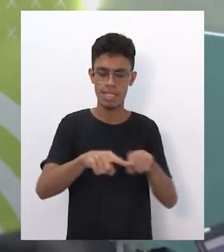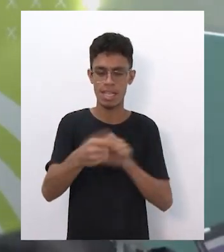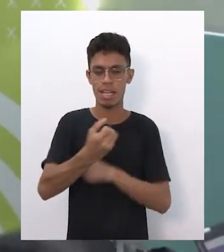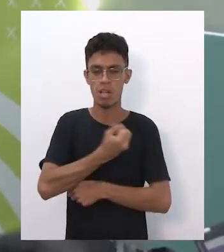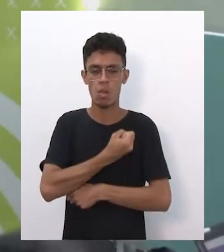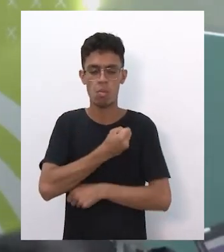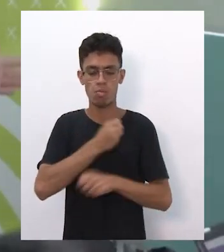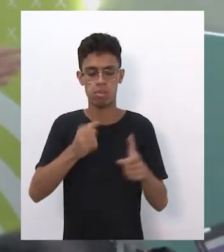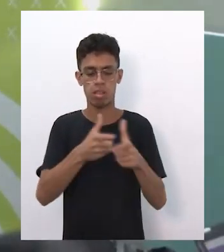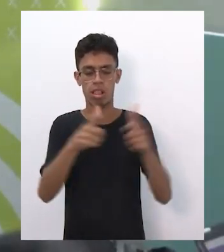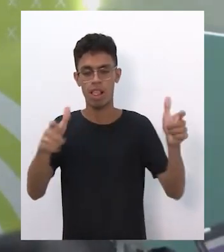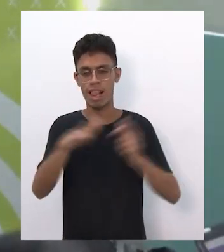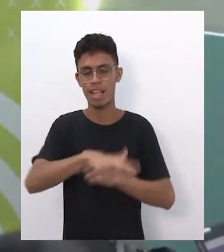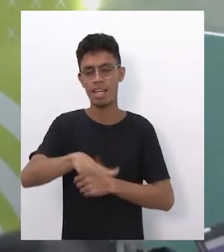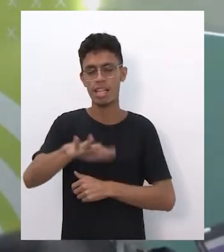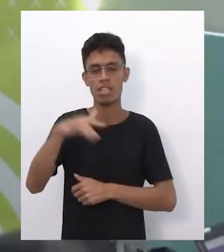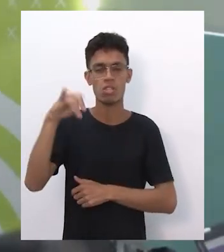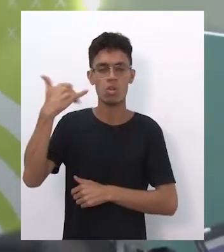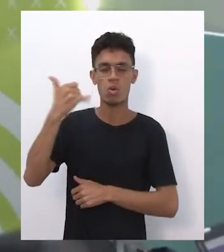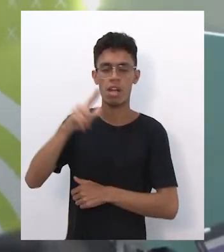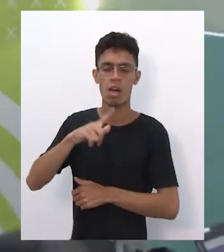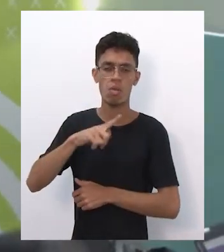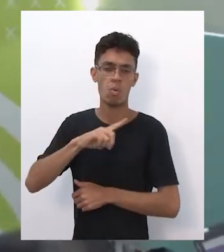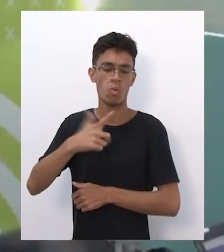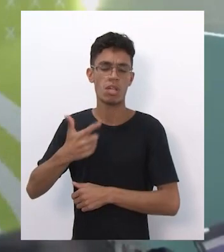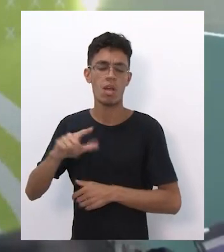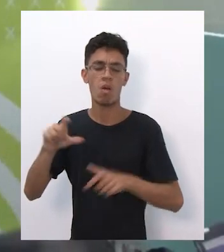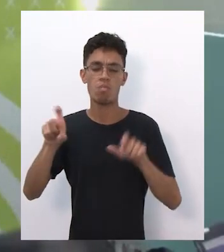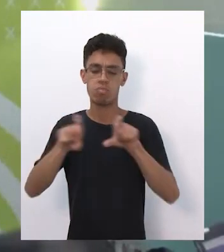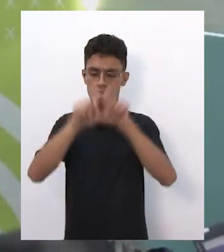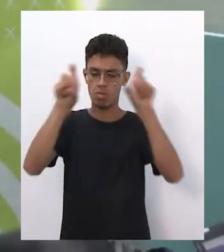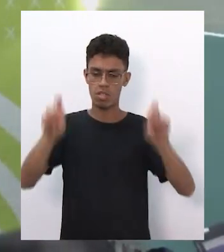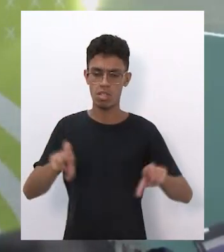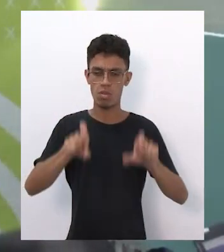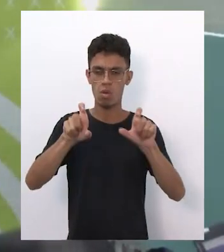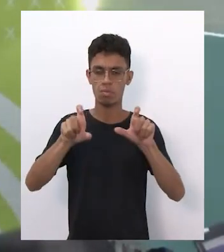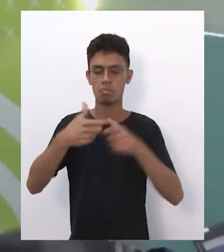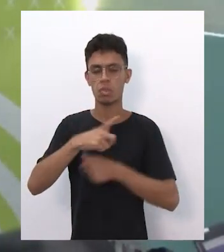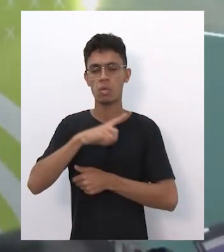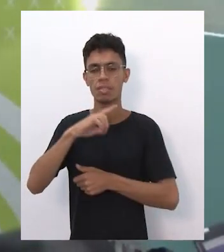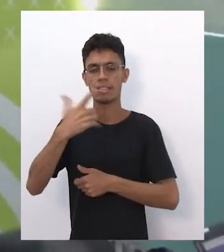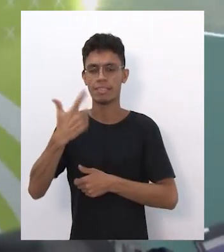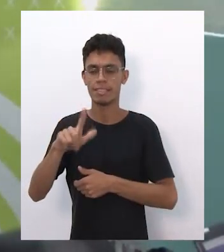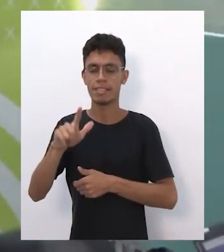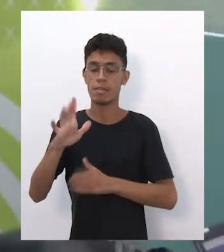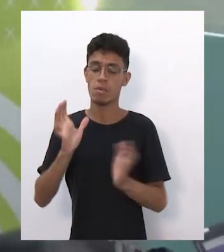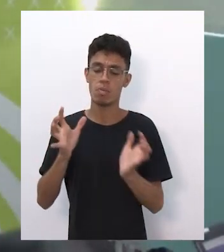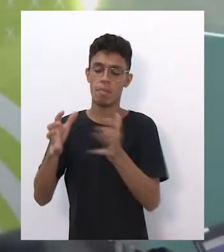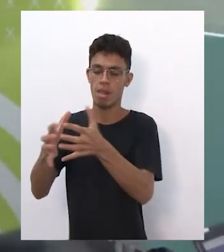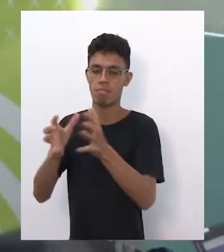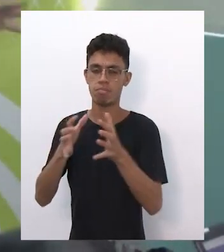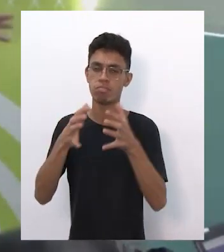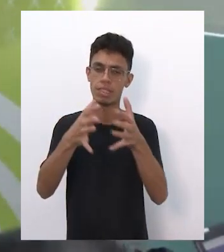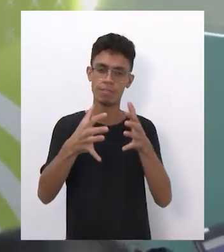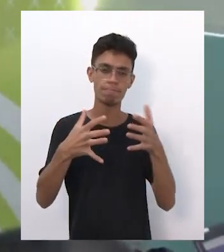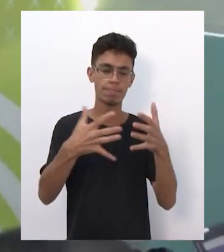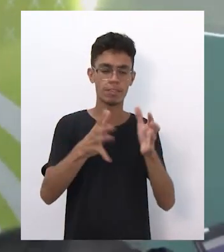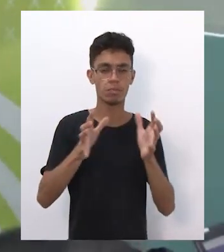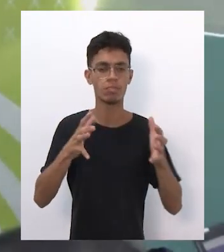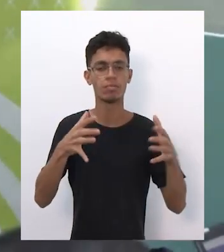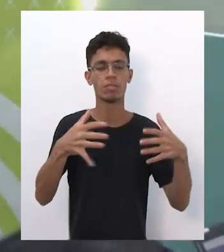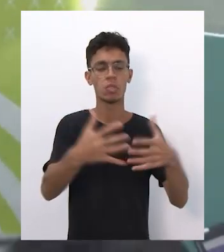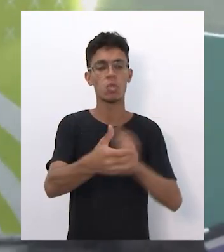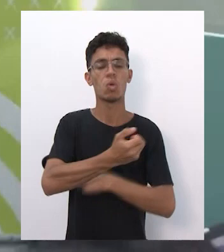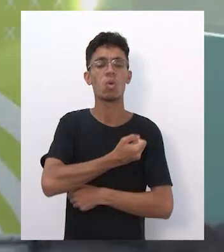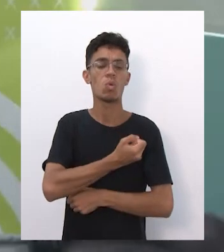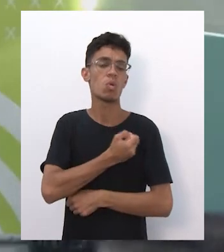tiverem celular ou não tiver computador para todos os alunos jogarem, dá para fazer por times, por equipes, tá? Então, você junta um número